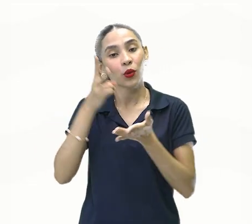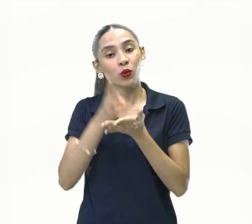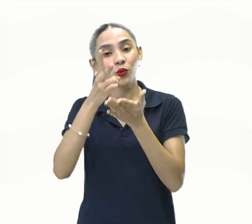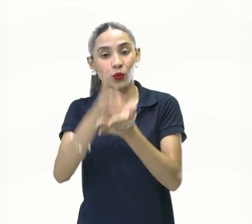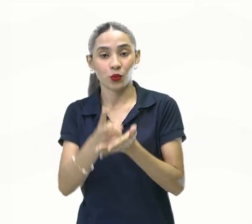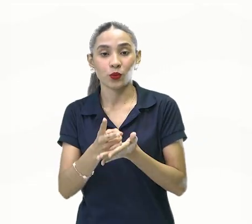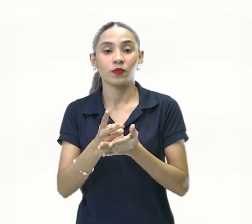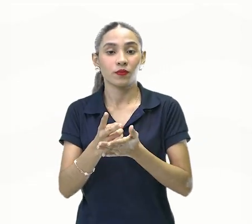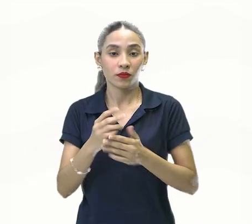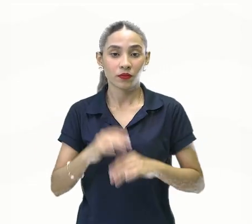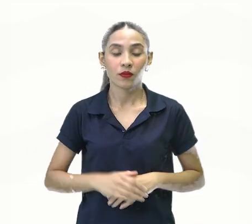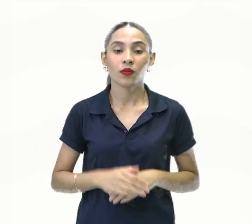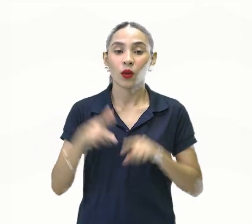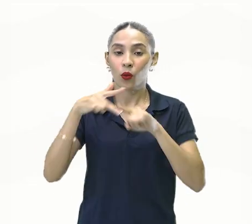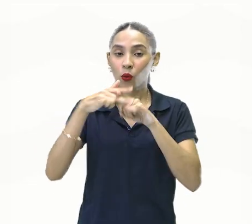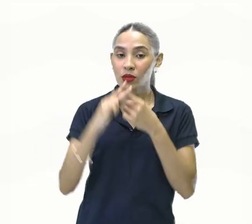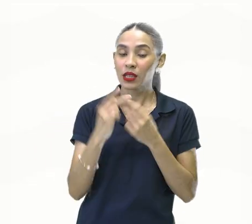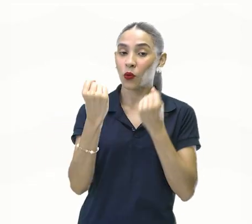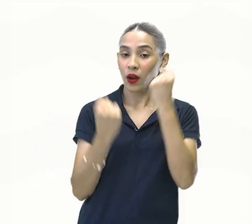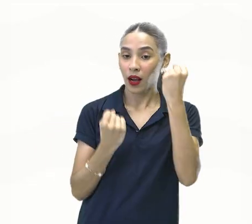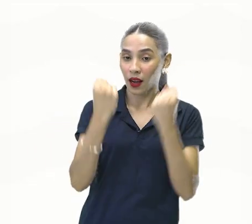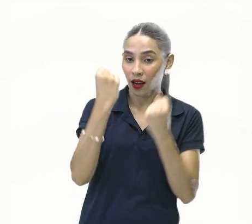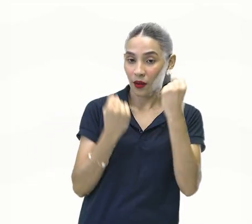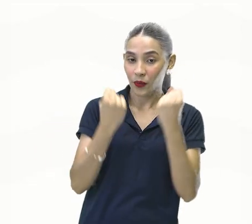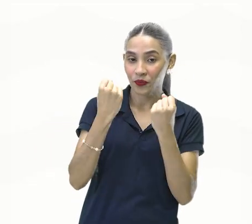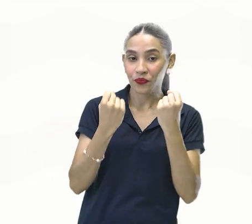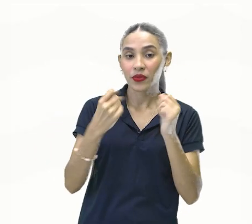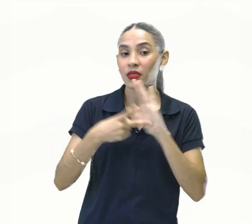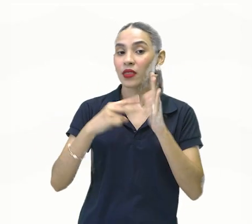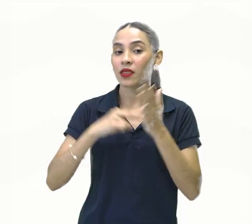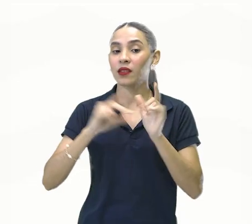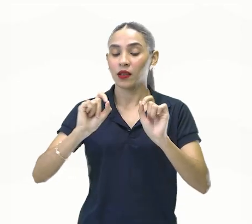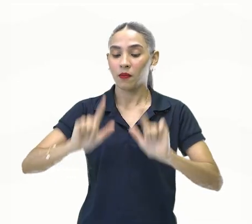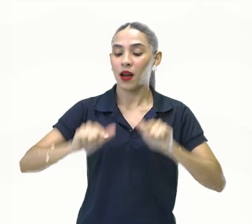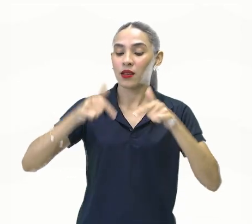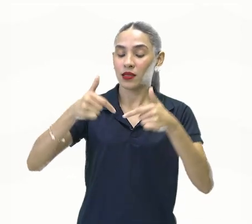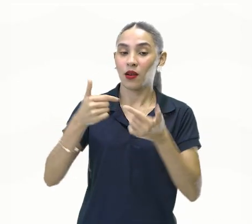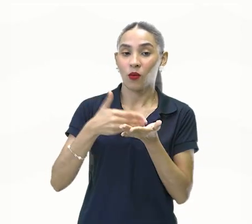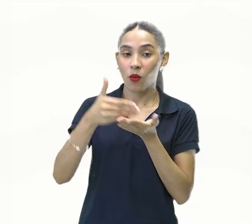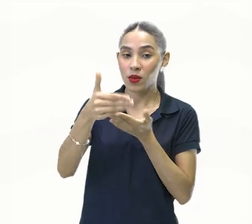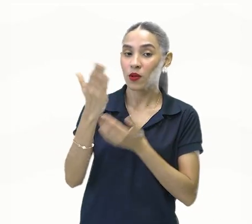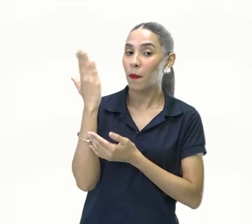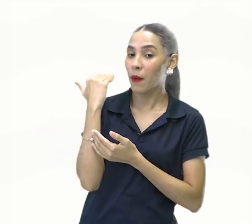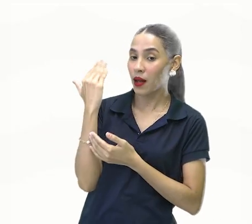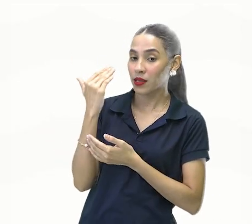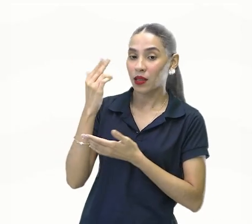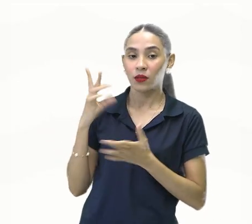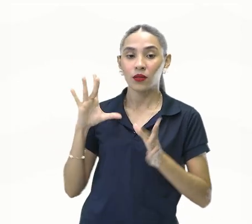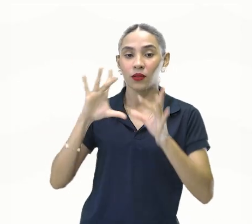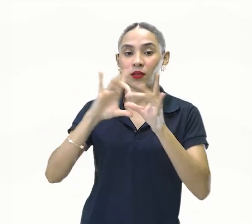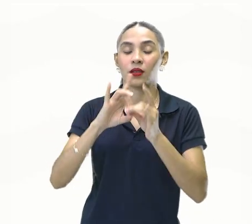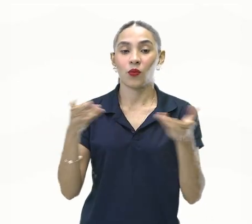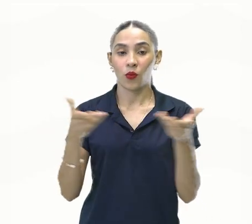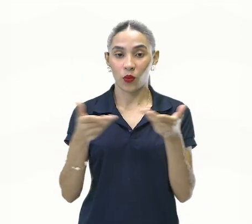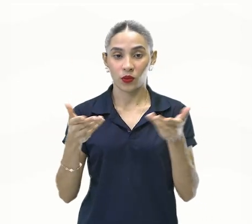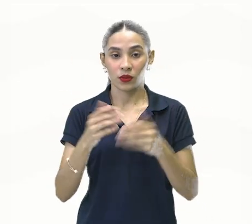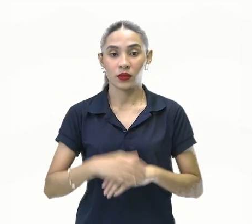manhã toda consertando o carro. Ou seja, uma ação que começou no passado e tem conexão com o